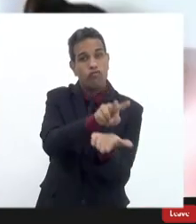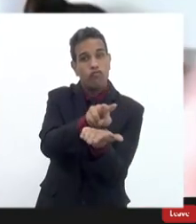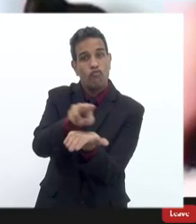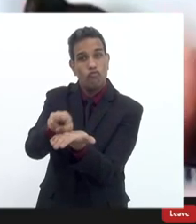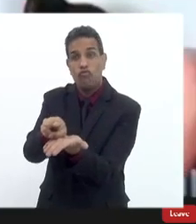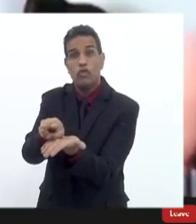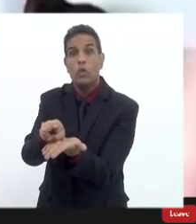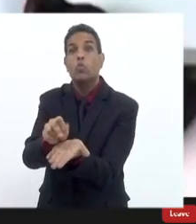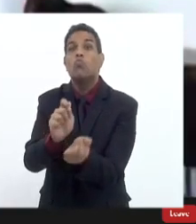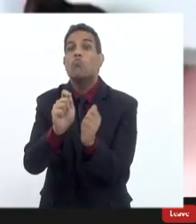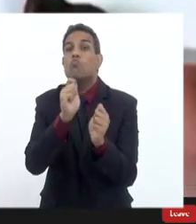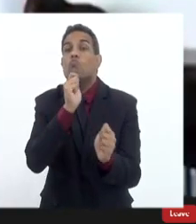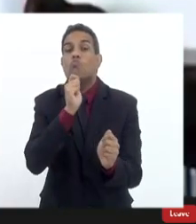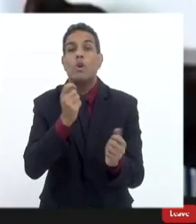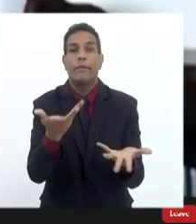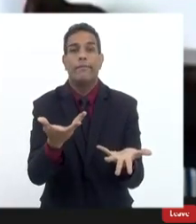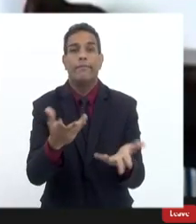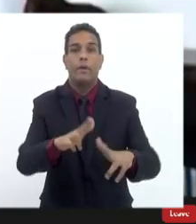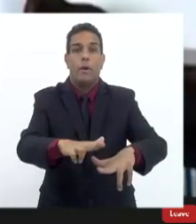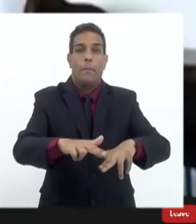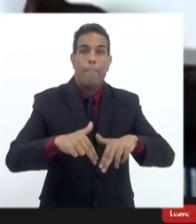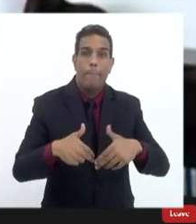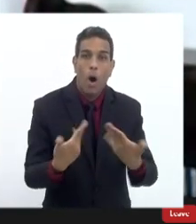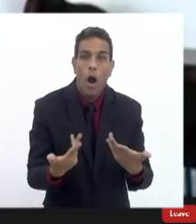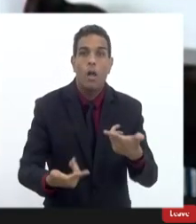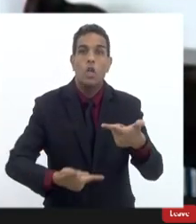perdendo a imunização em decorrência